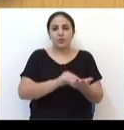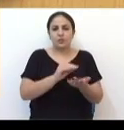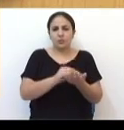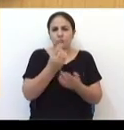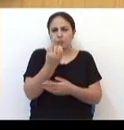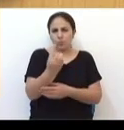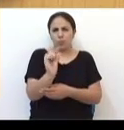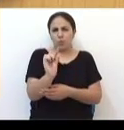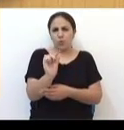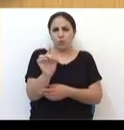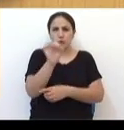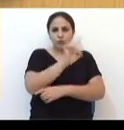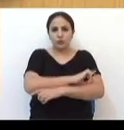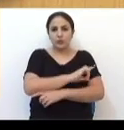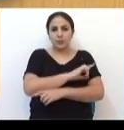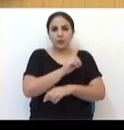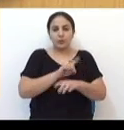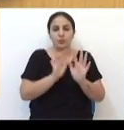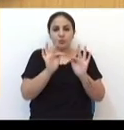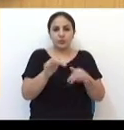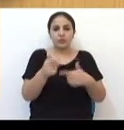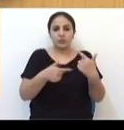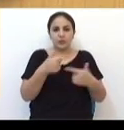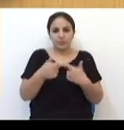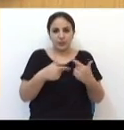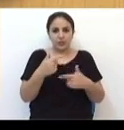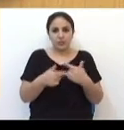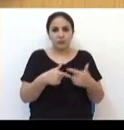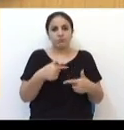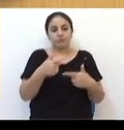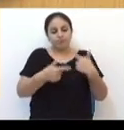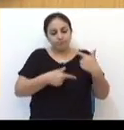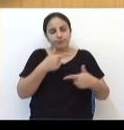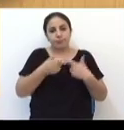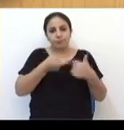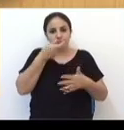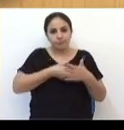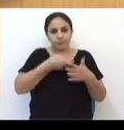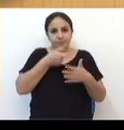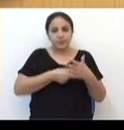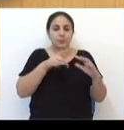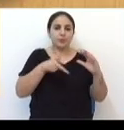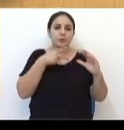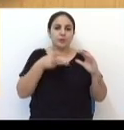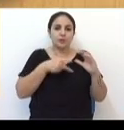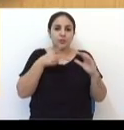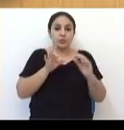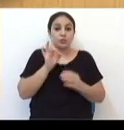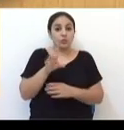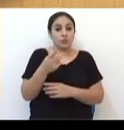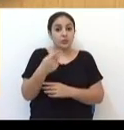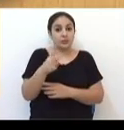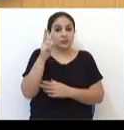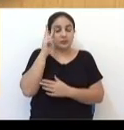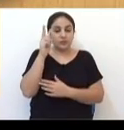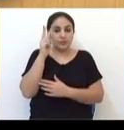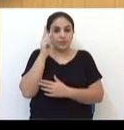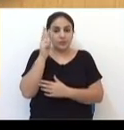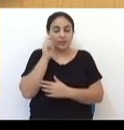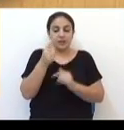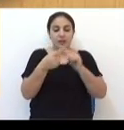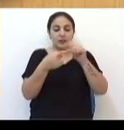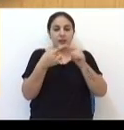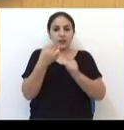Faltando poucos dias para o fim do período ordinário, o ritmo de trabalho está intenso na Câmara de Vereadores. Só nesta